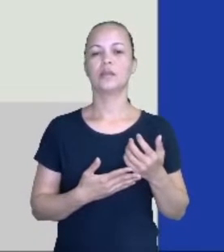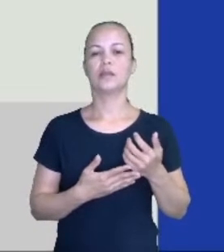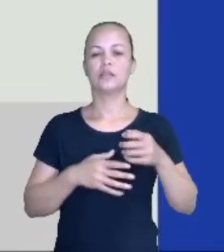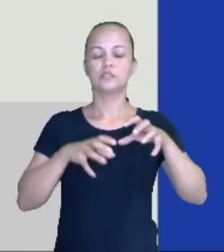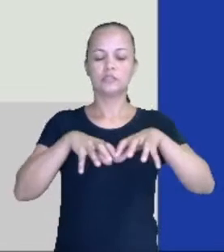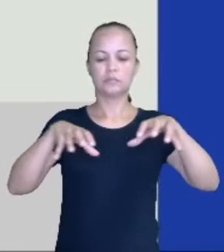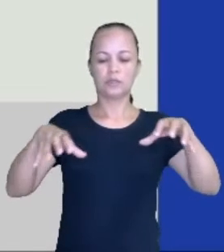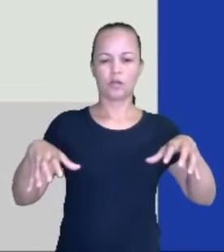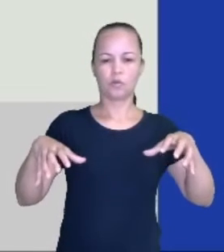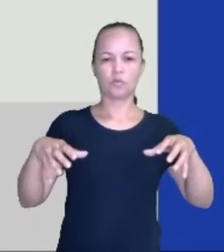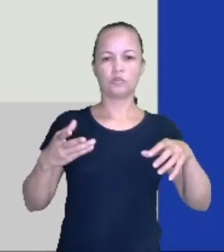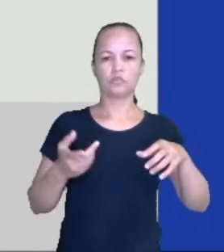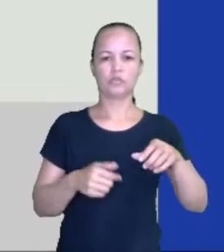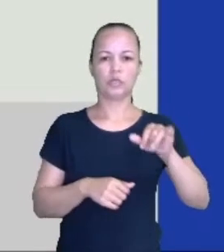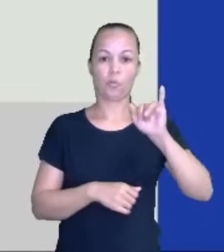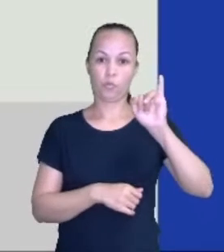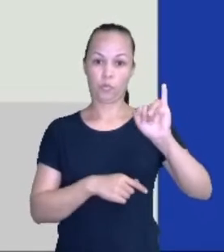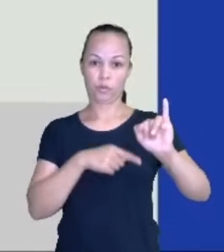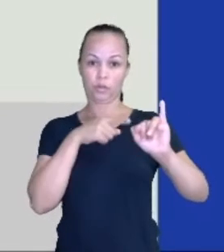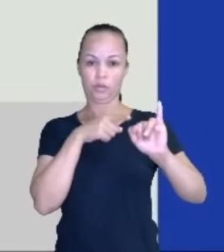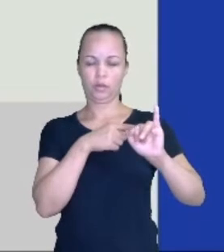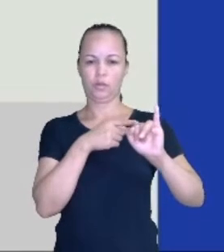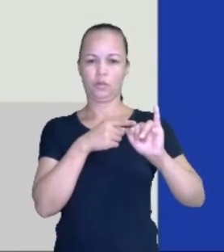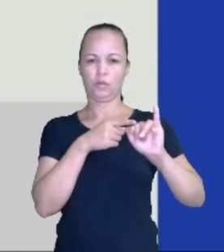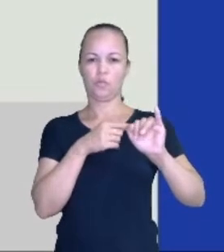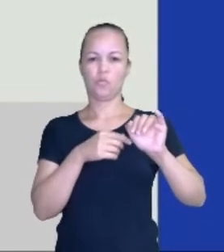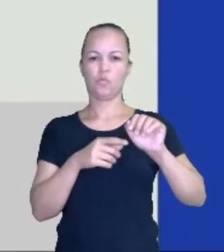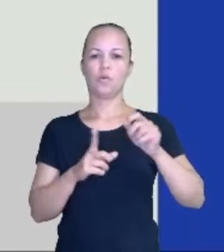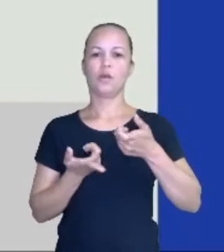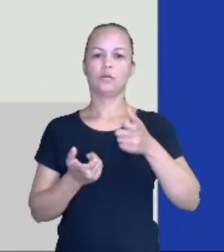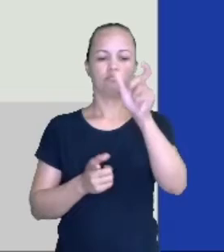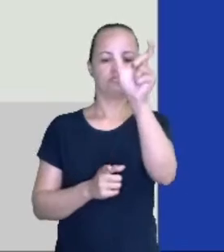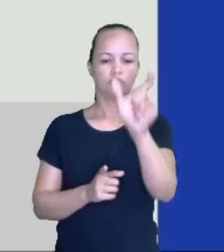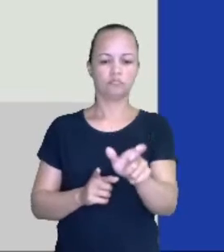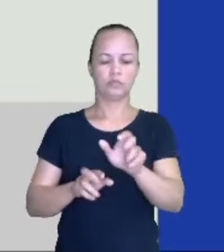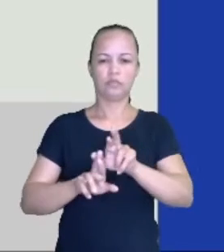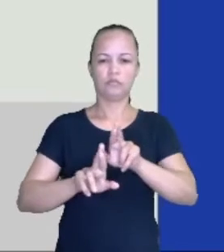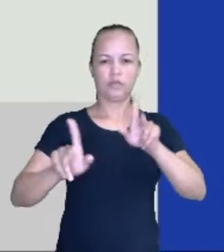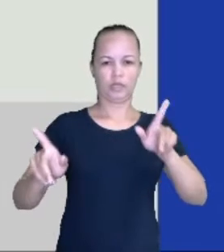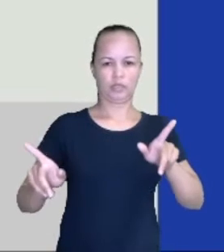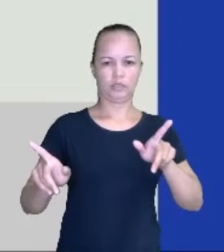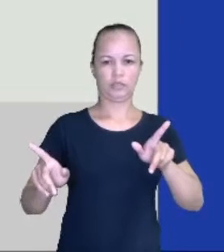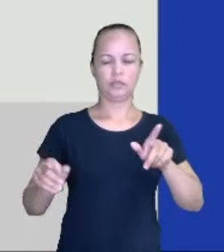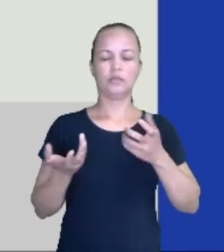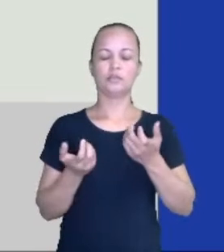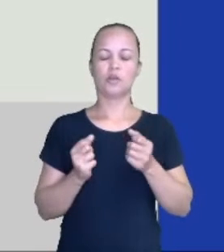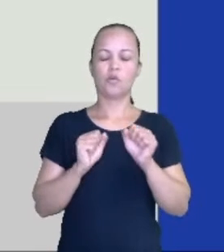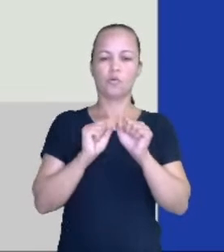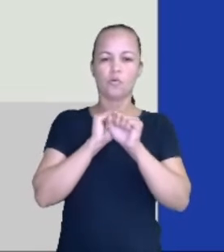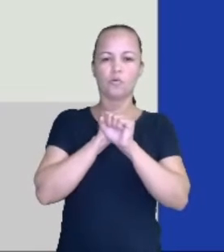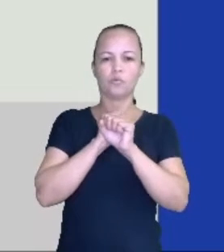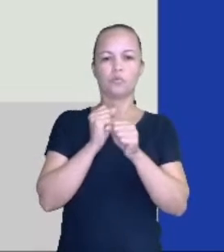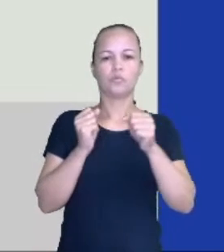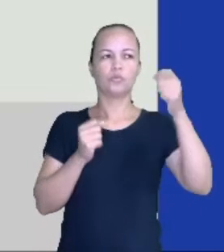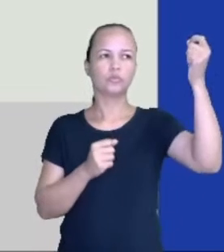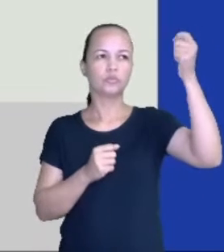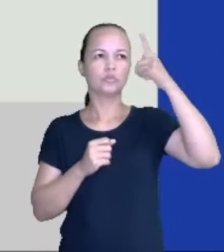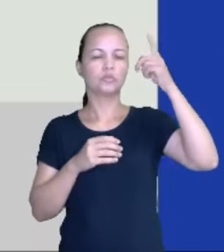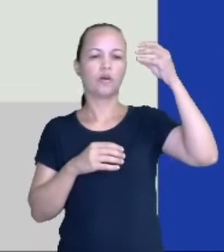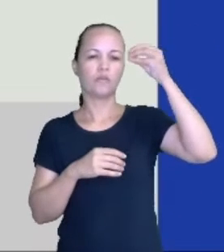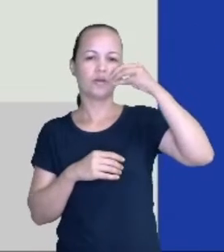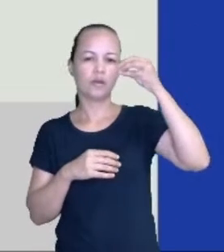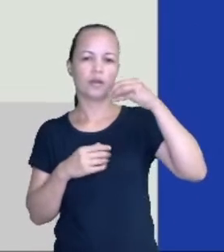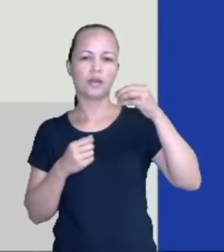pela conjunção e, quando o sujeito é diferente. O sol já ia fraco e a tarde era amena.